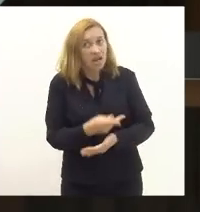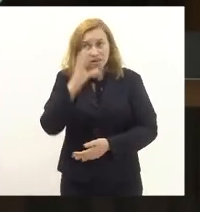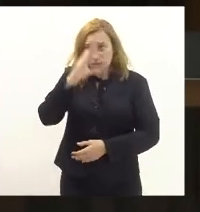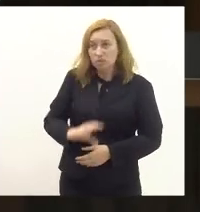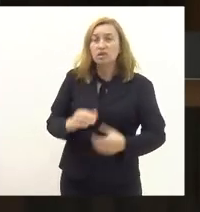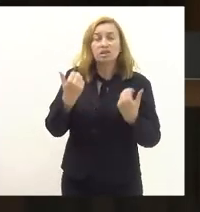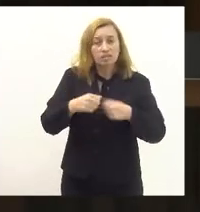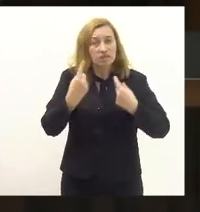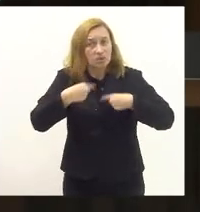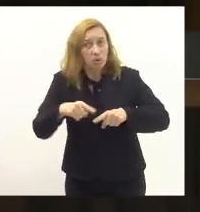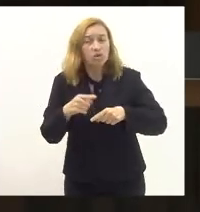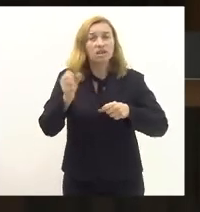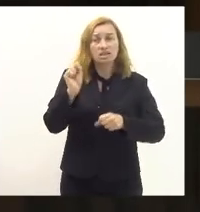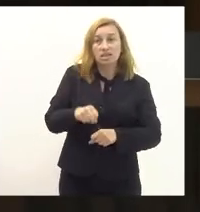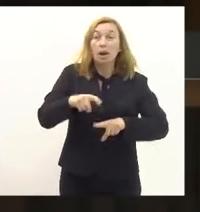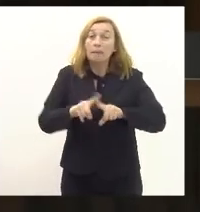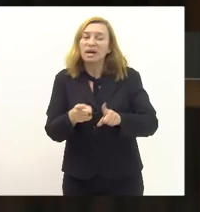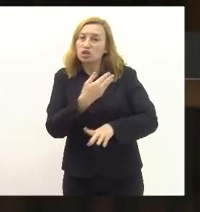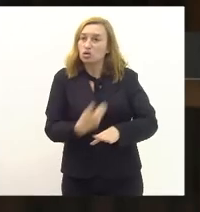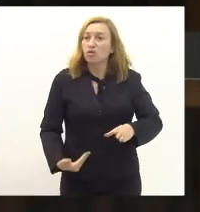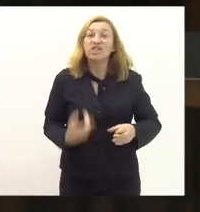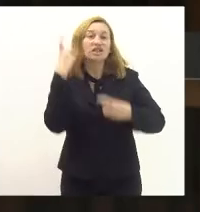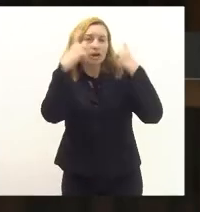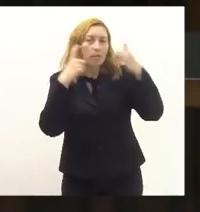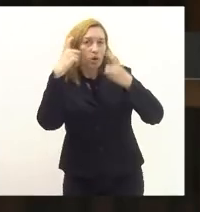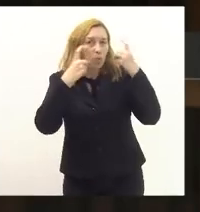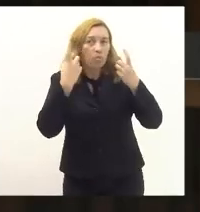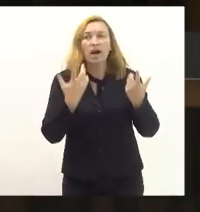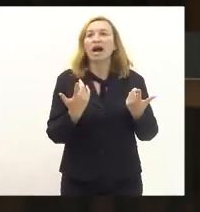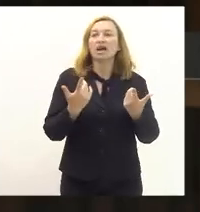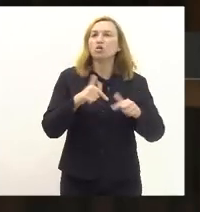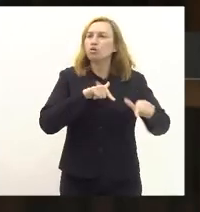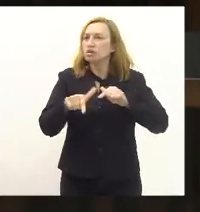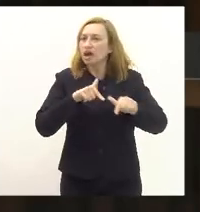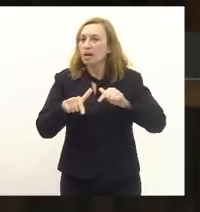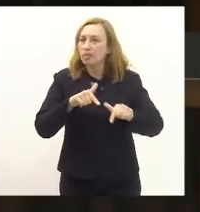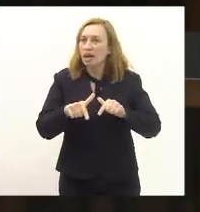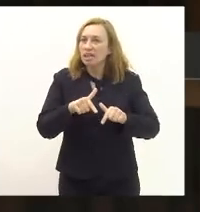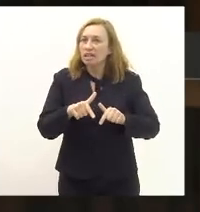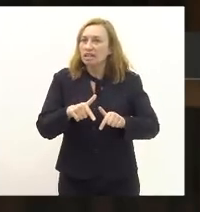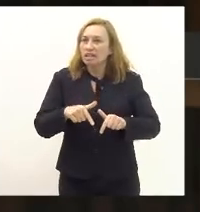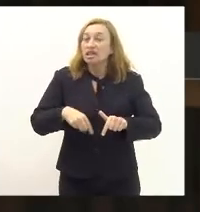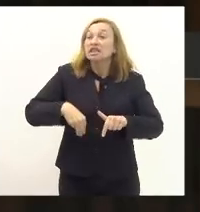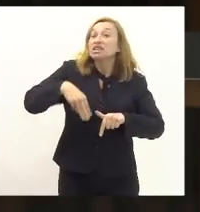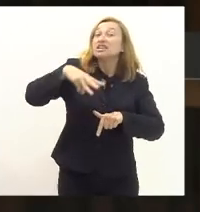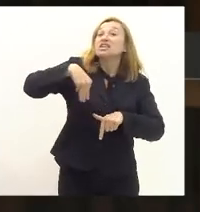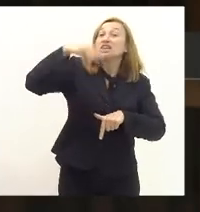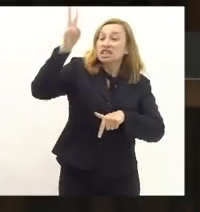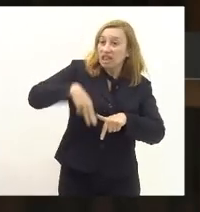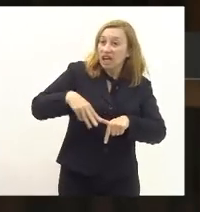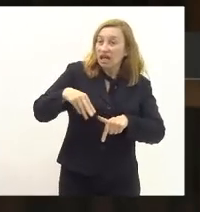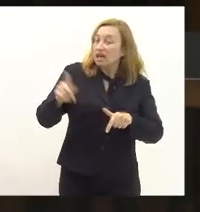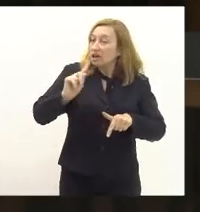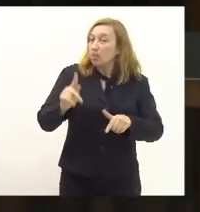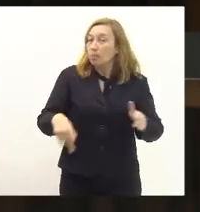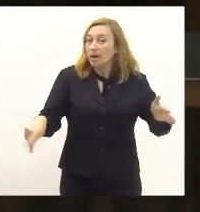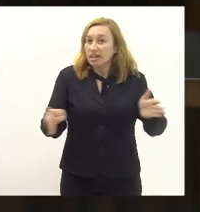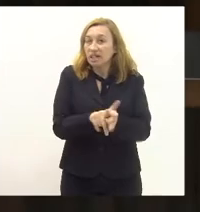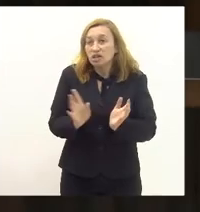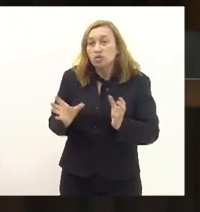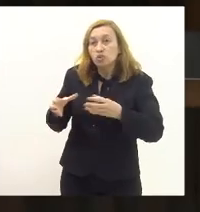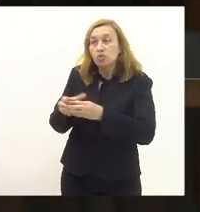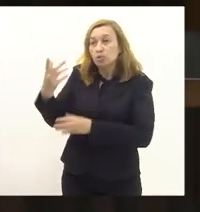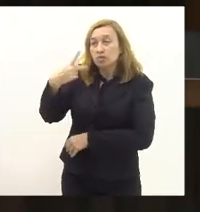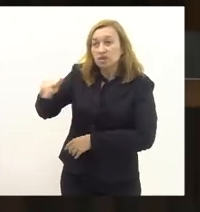combatida, sim. Mas se o governador está preocupado com o trabalho de quem não está na base do governo dele,